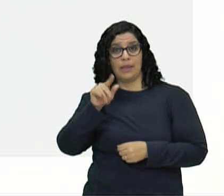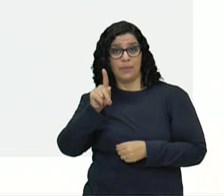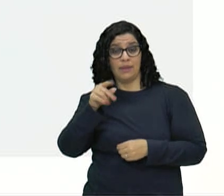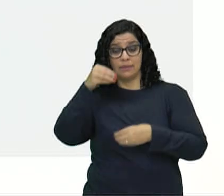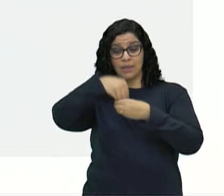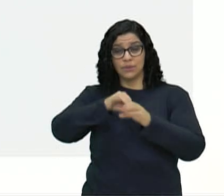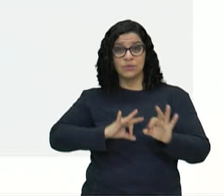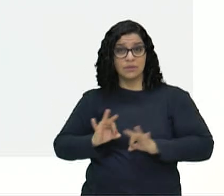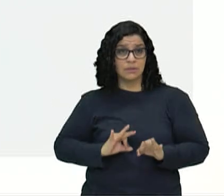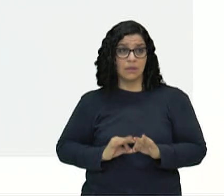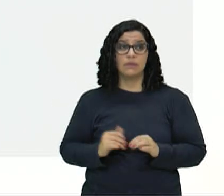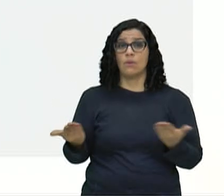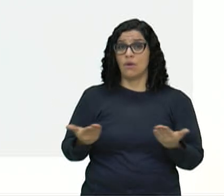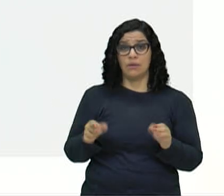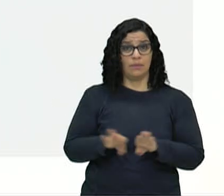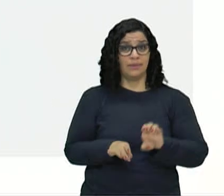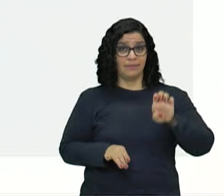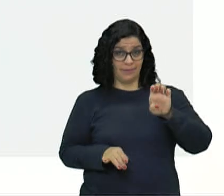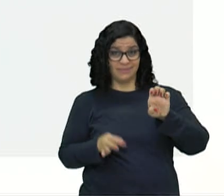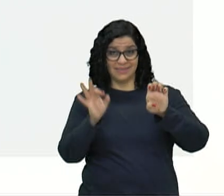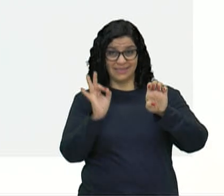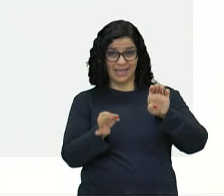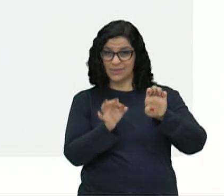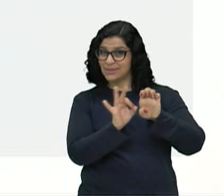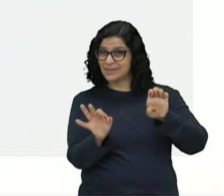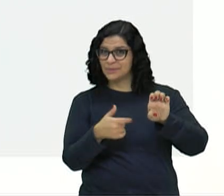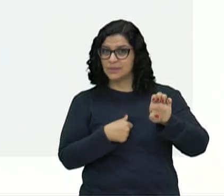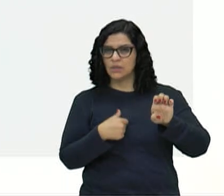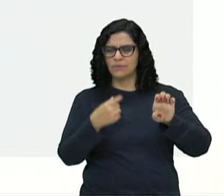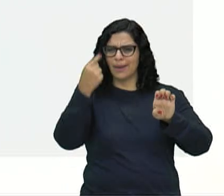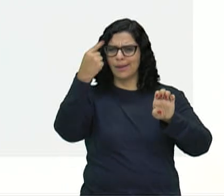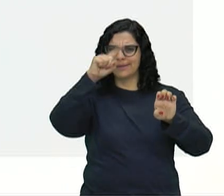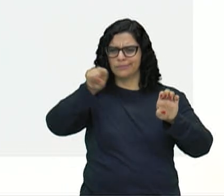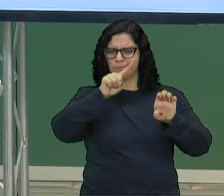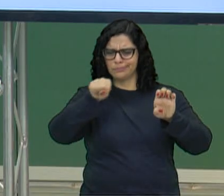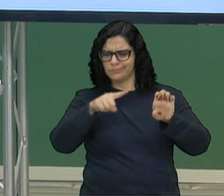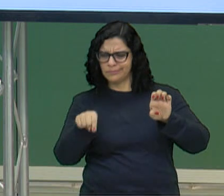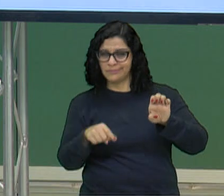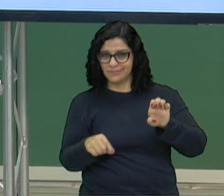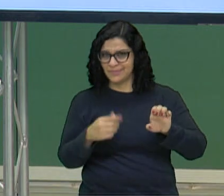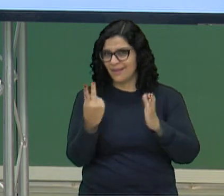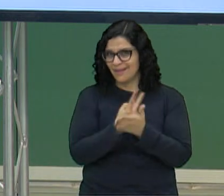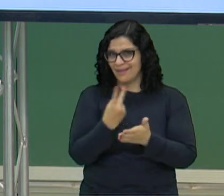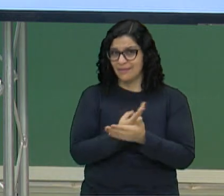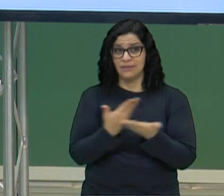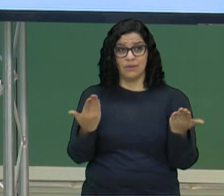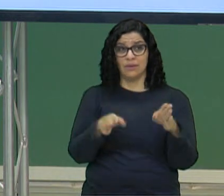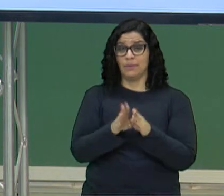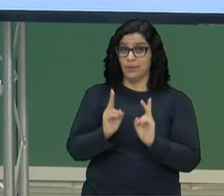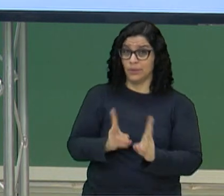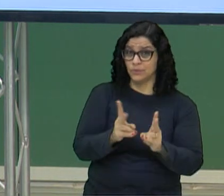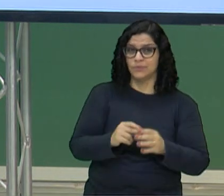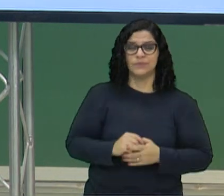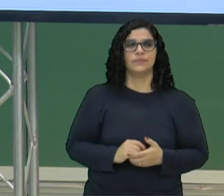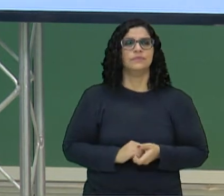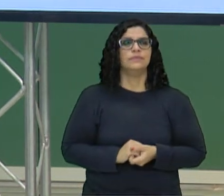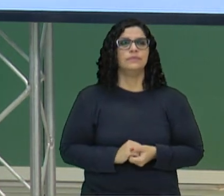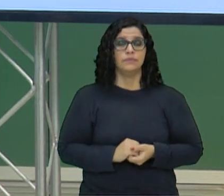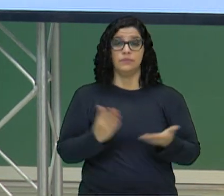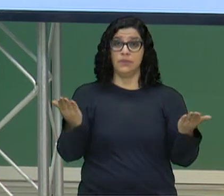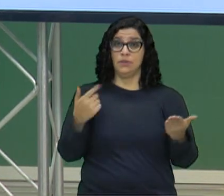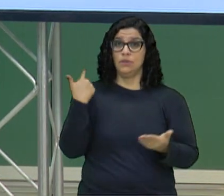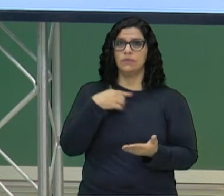sobrou fornecer energia. Simples, né? Você pode ir eliminando as erradas. Seguindo a nossa história.